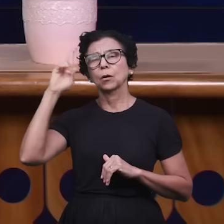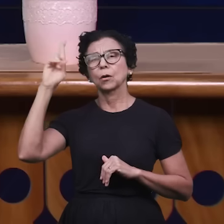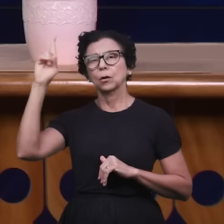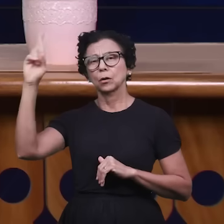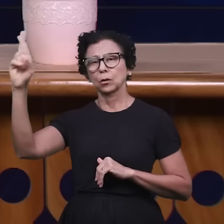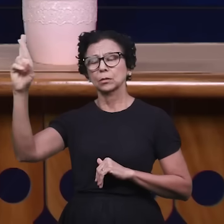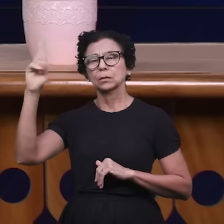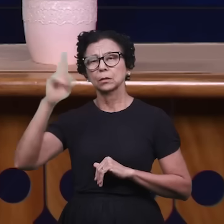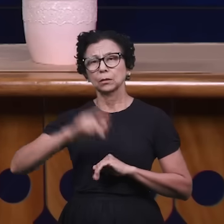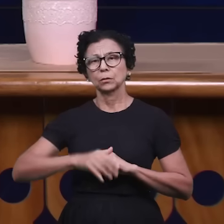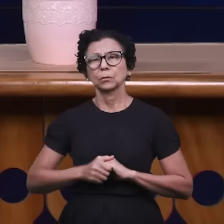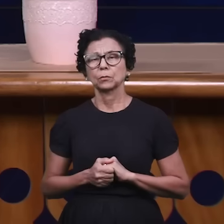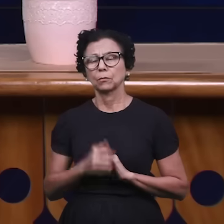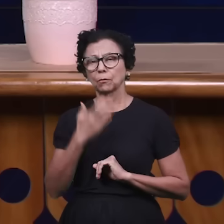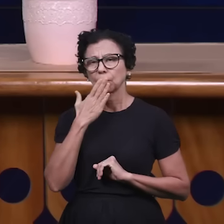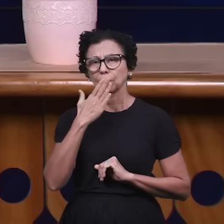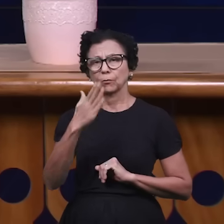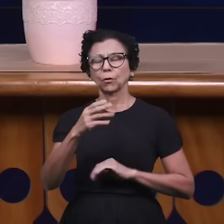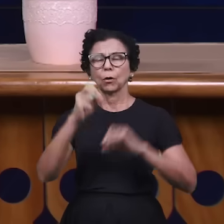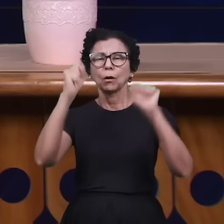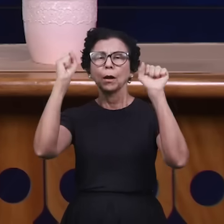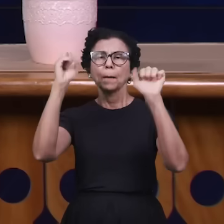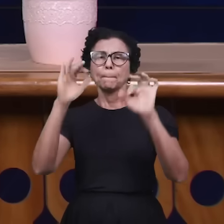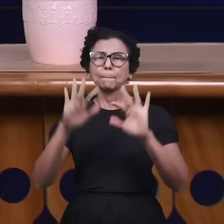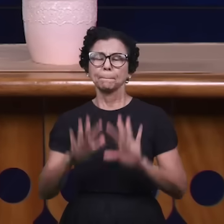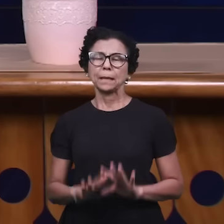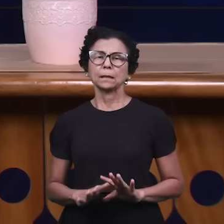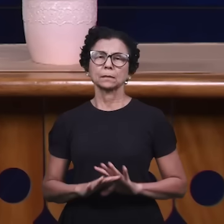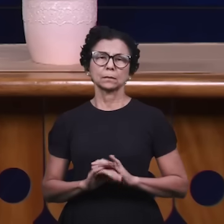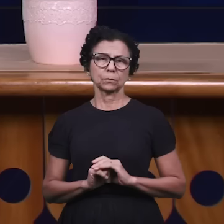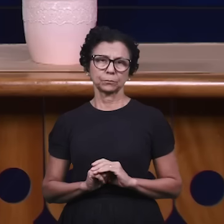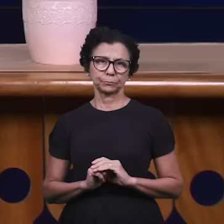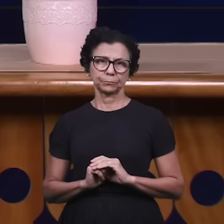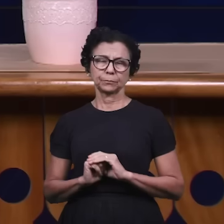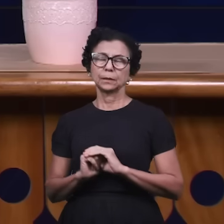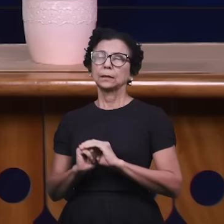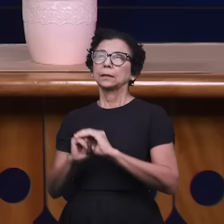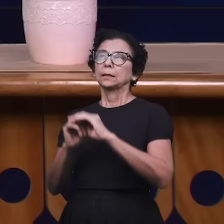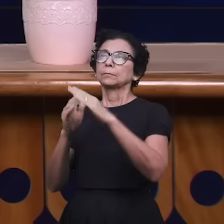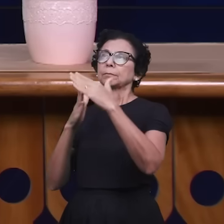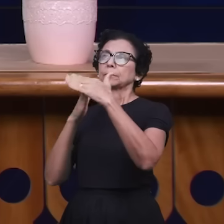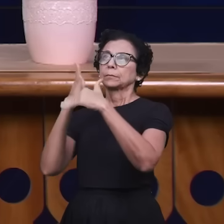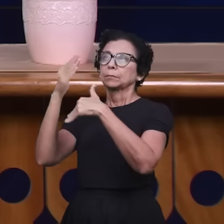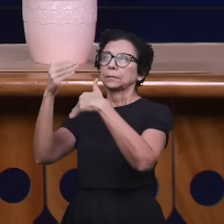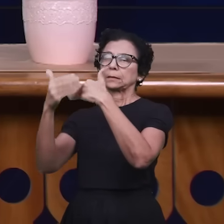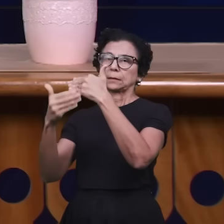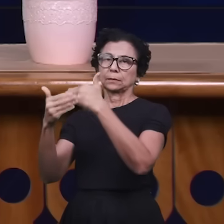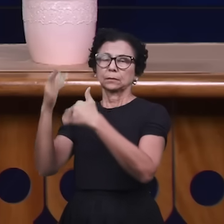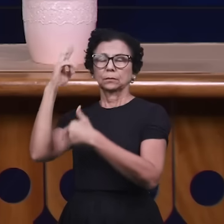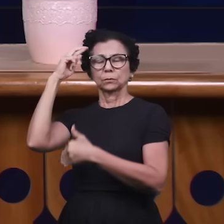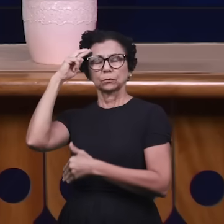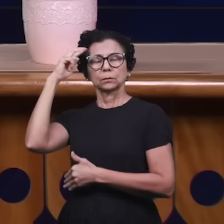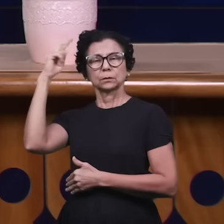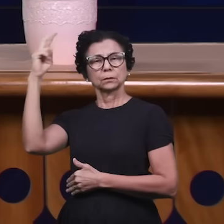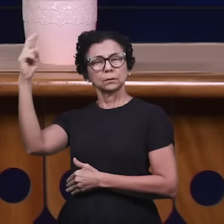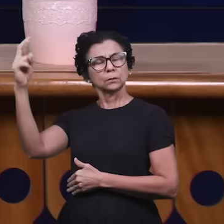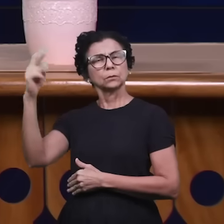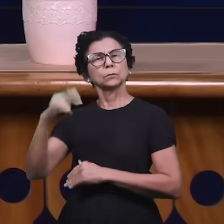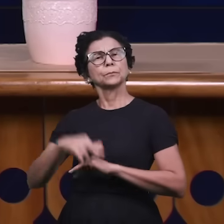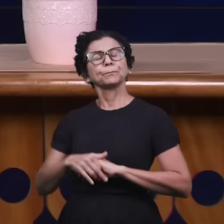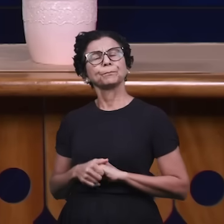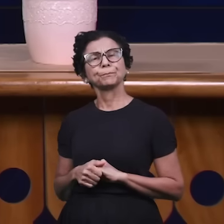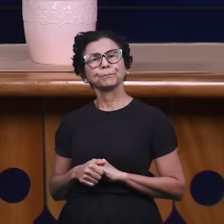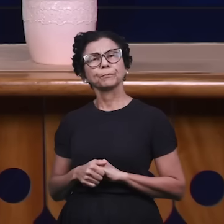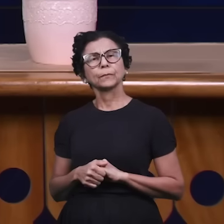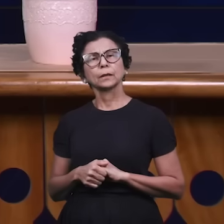favor, a bênção do Senhor, para nos conceder acesso à Tua santa presença. Fala